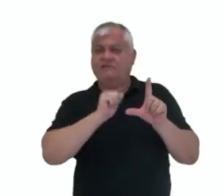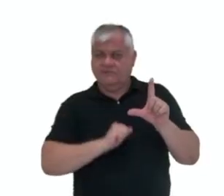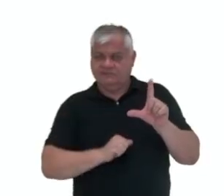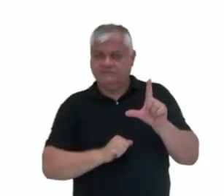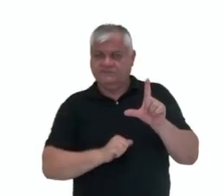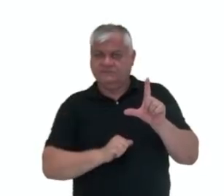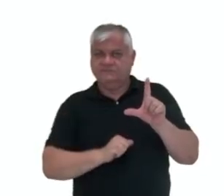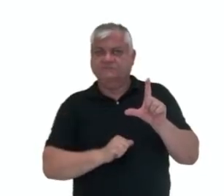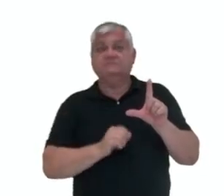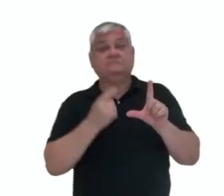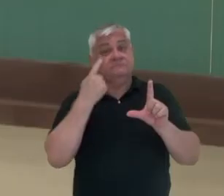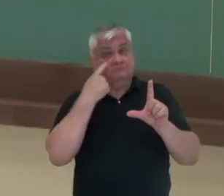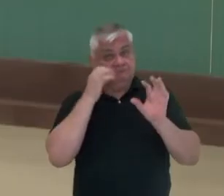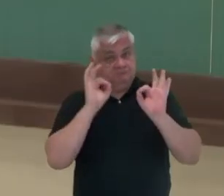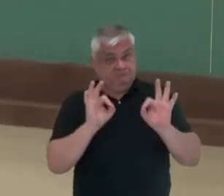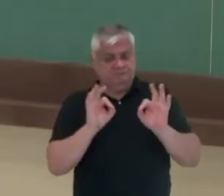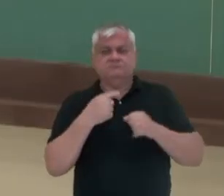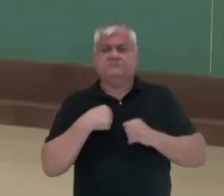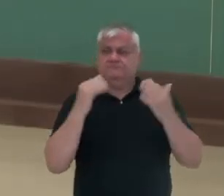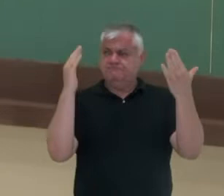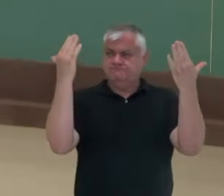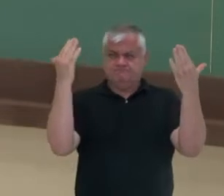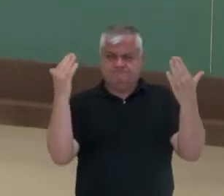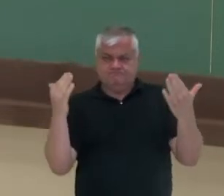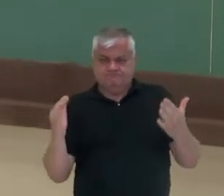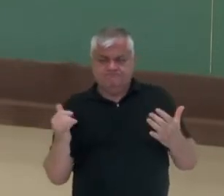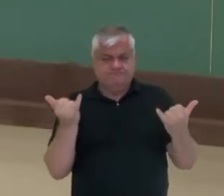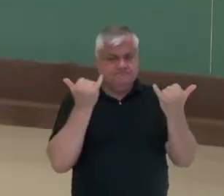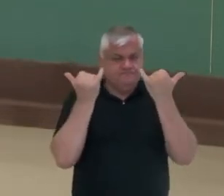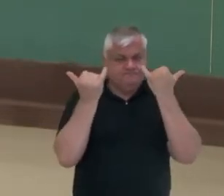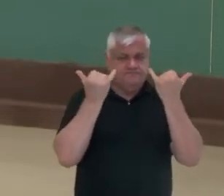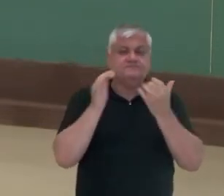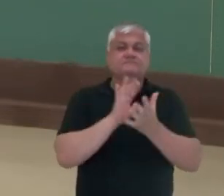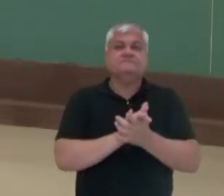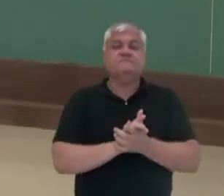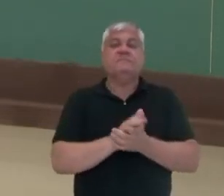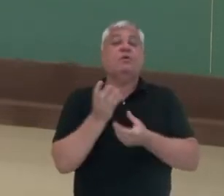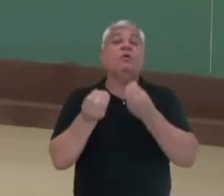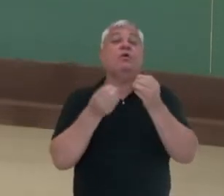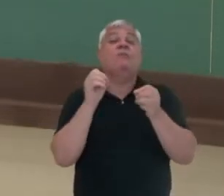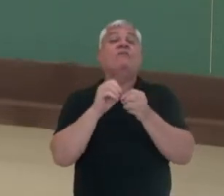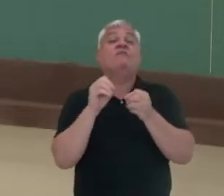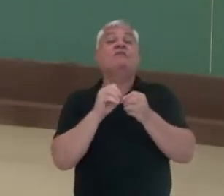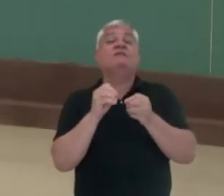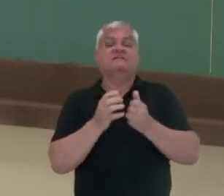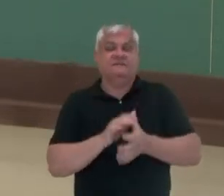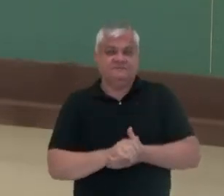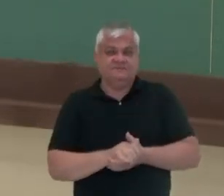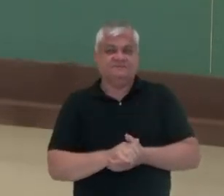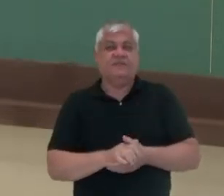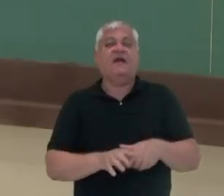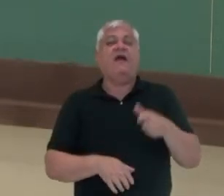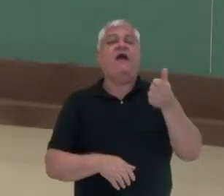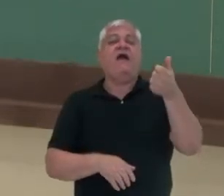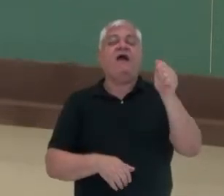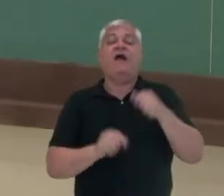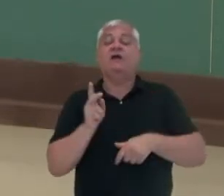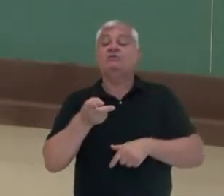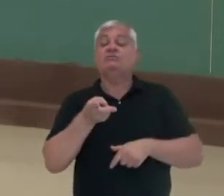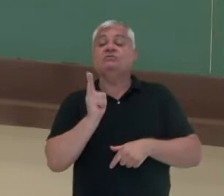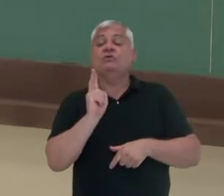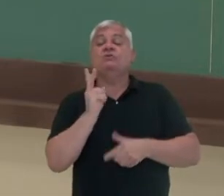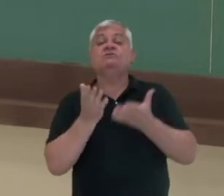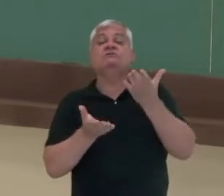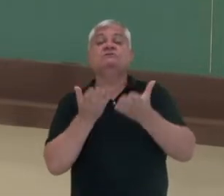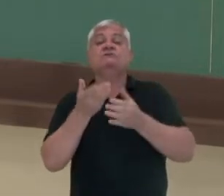87,24. Bom, analisando as informações desse gráfico, o que a gente precisa saber? Qual o preço de 2